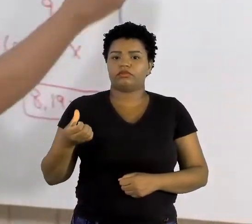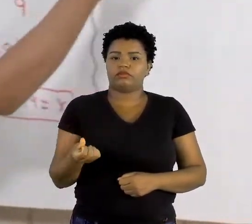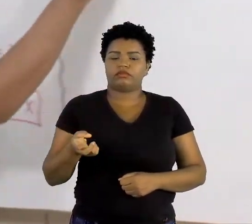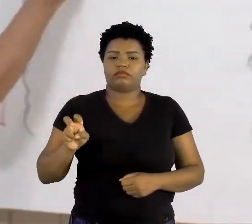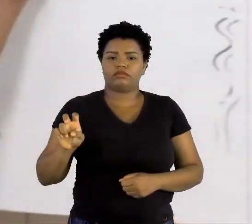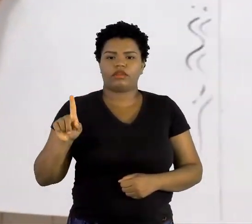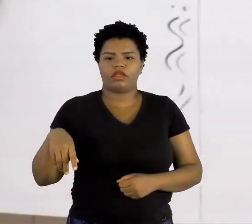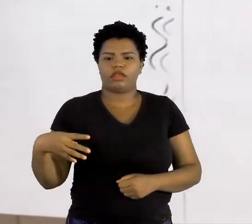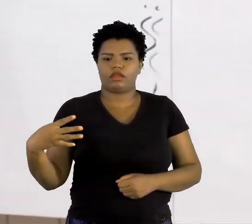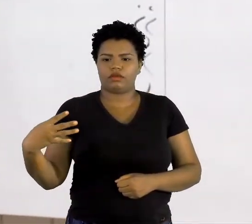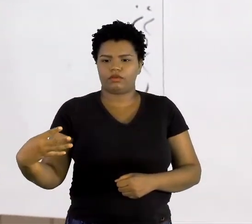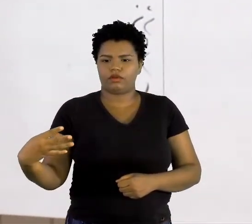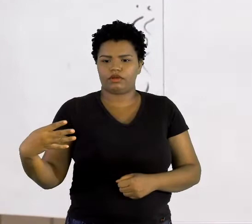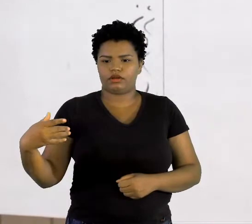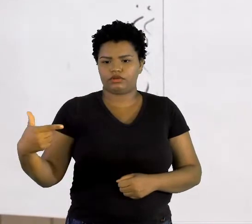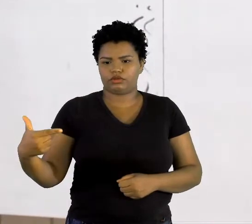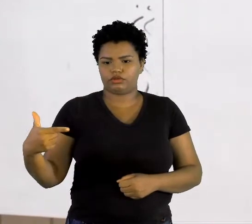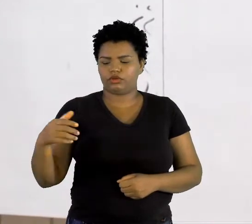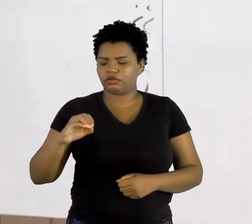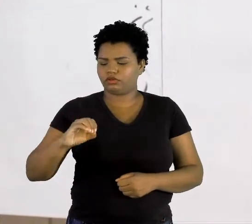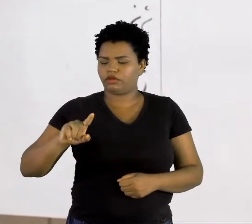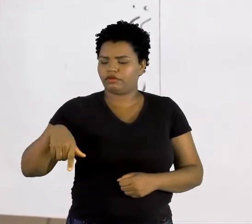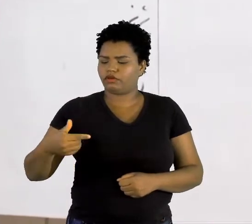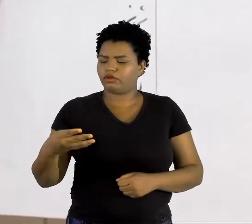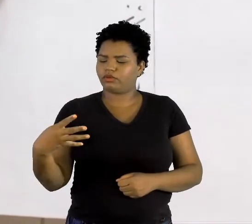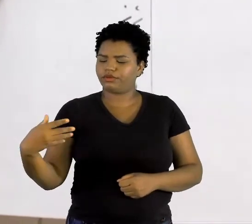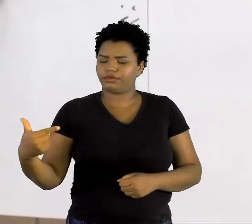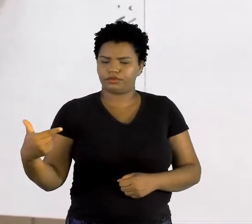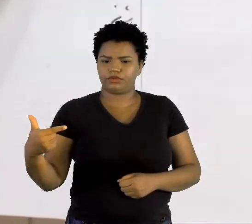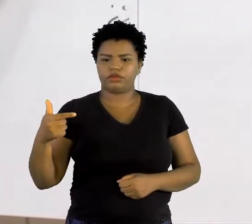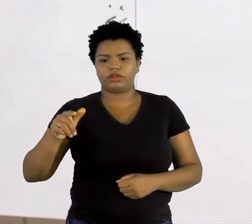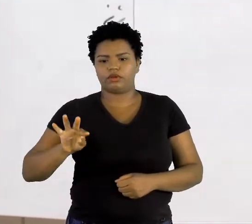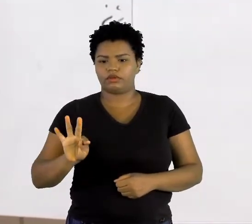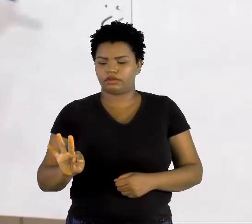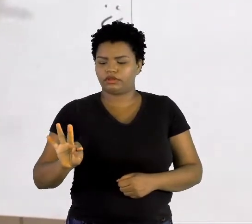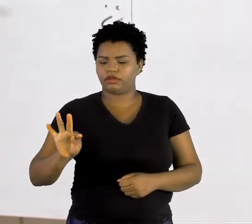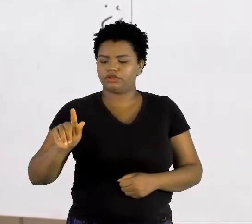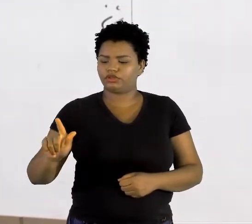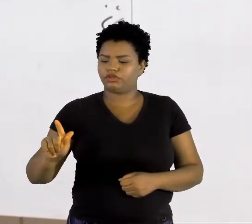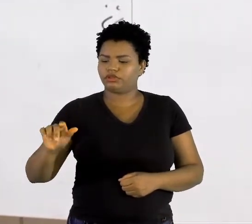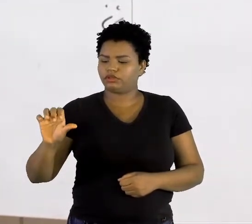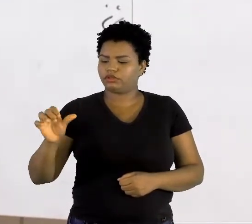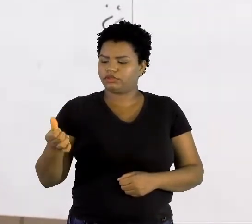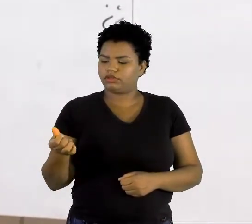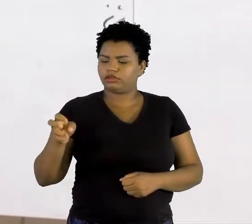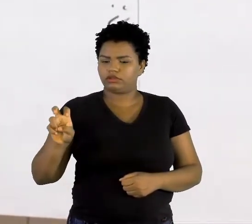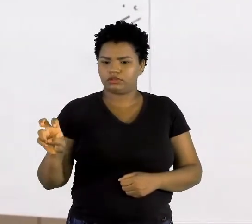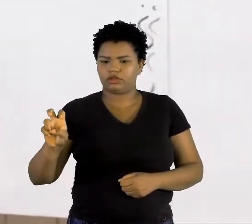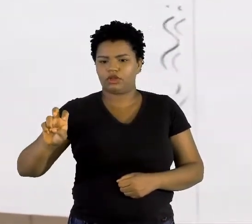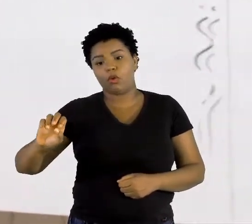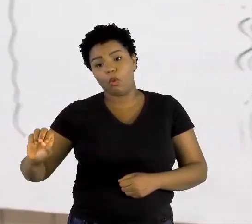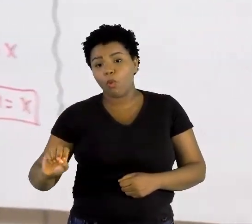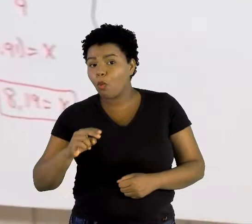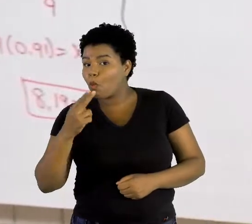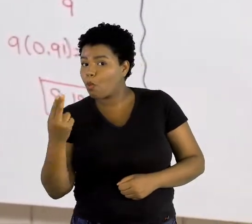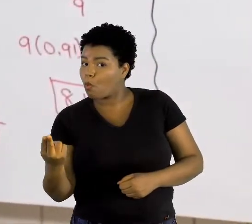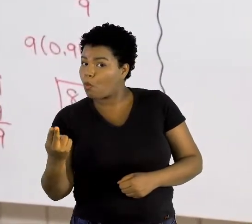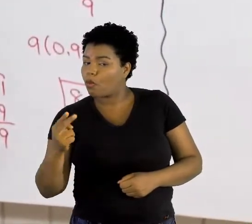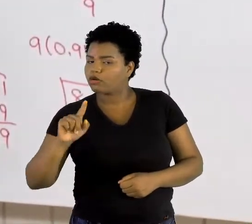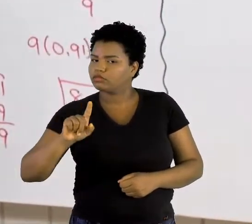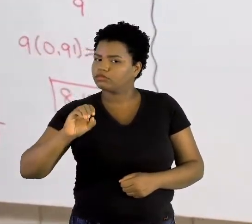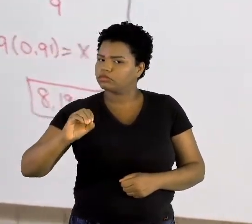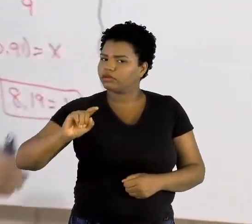sei que tangente de 65 ou 42 centésimos vale